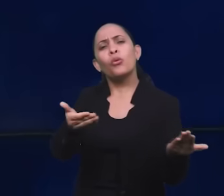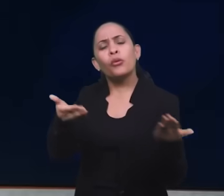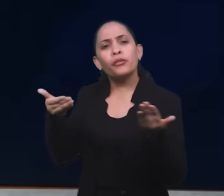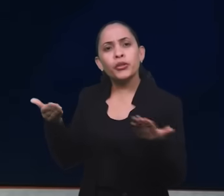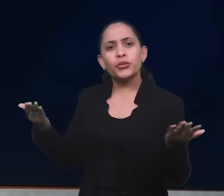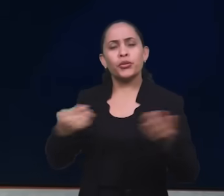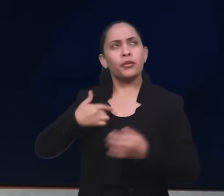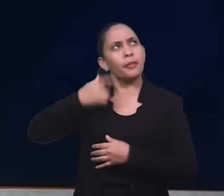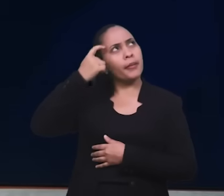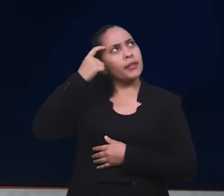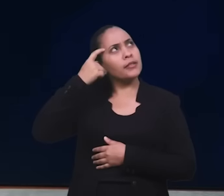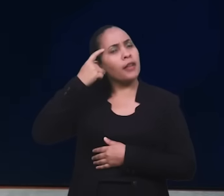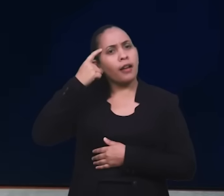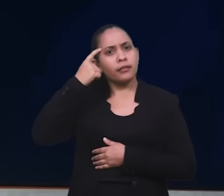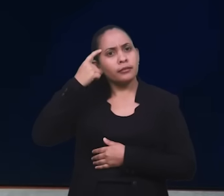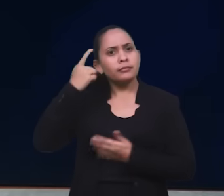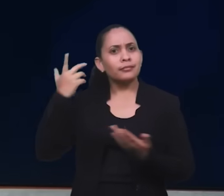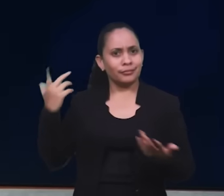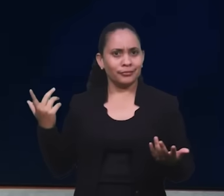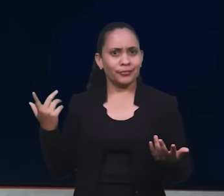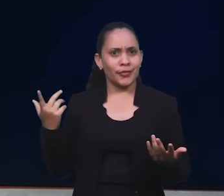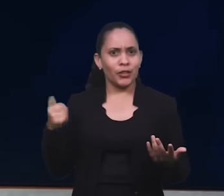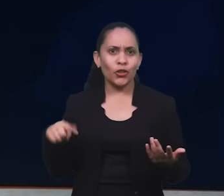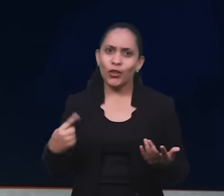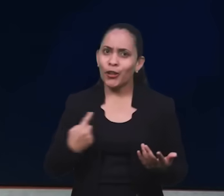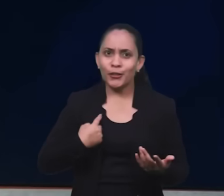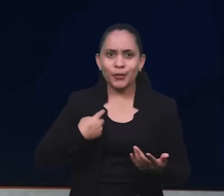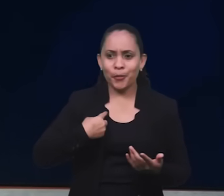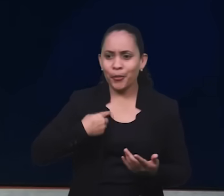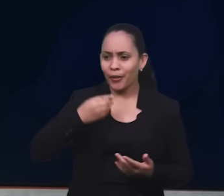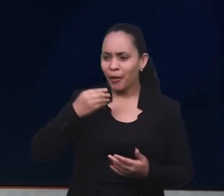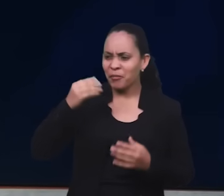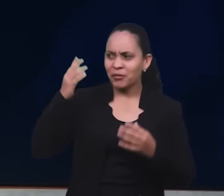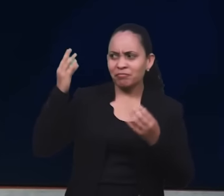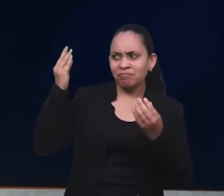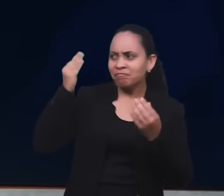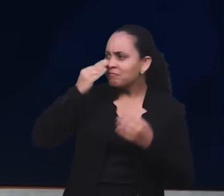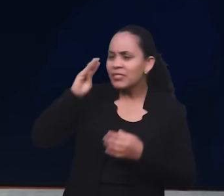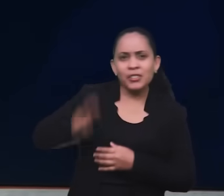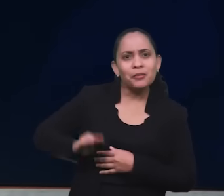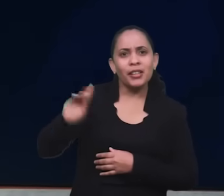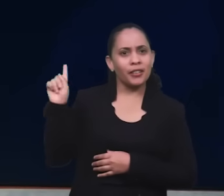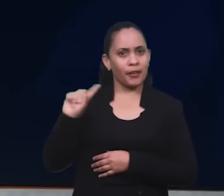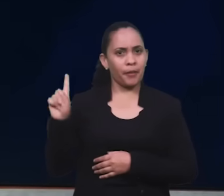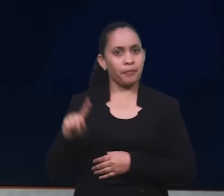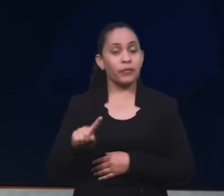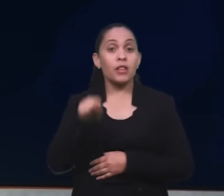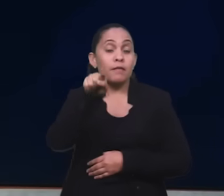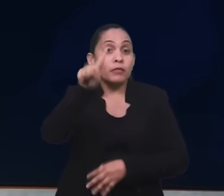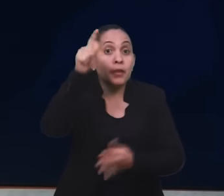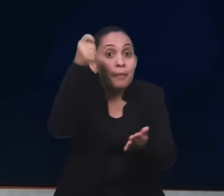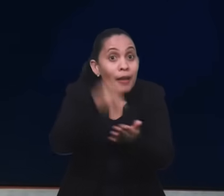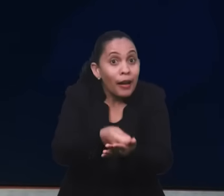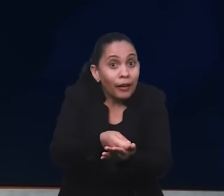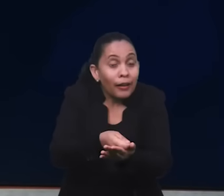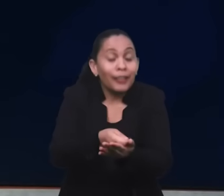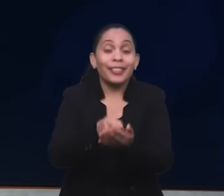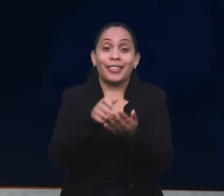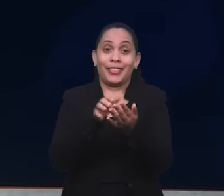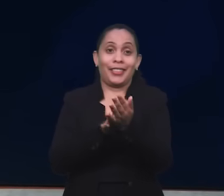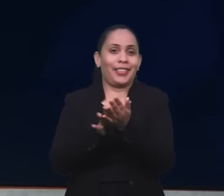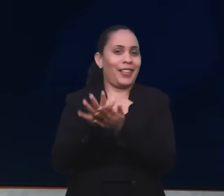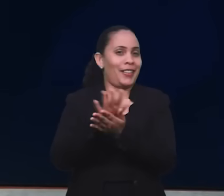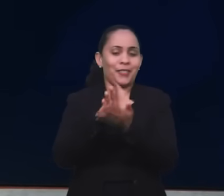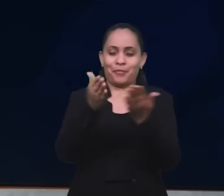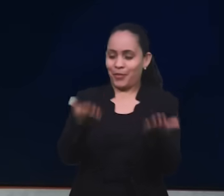pensar, é irrecusável. E outra coisa, você não precisa pagar nada